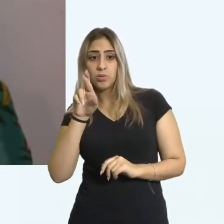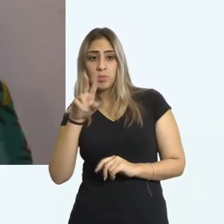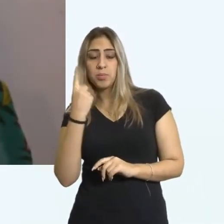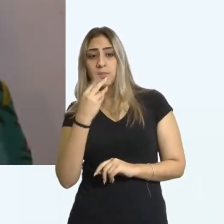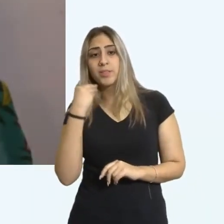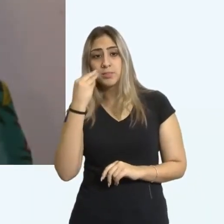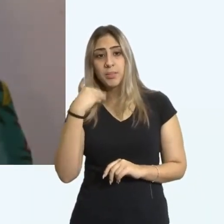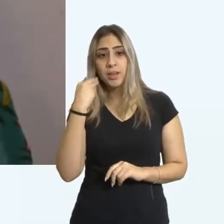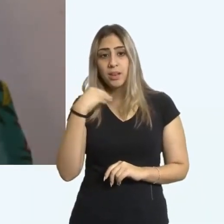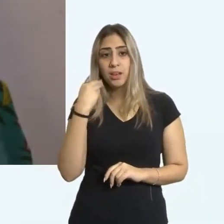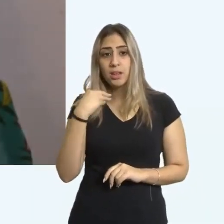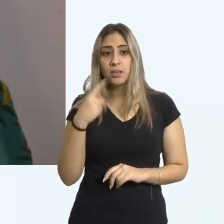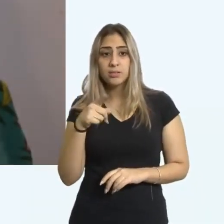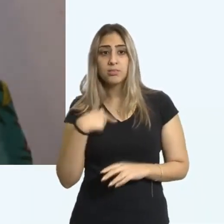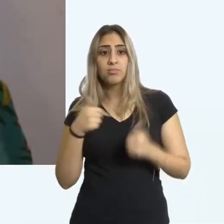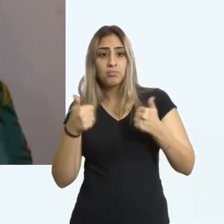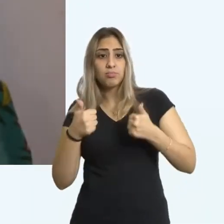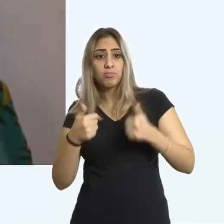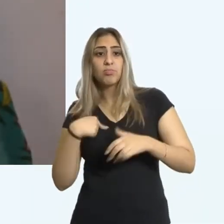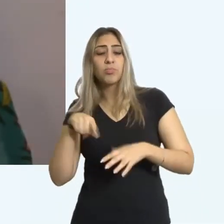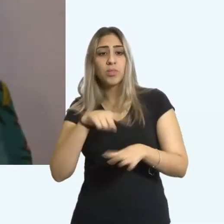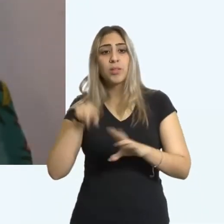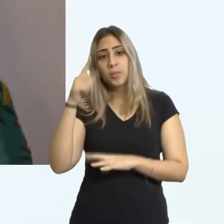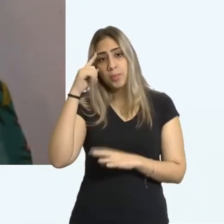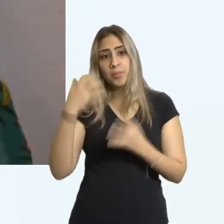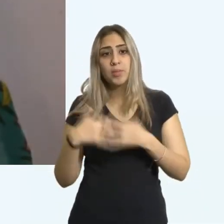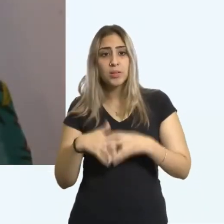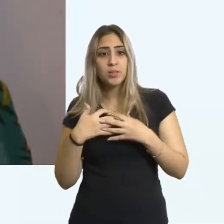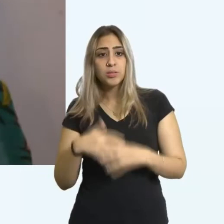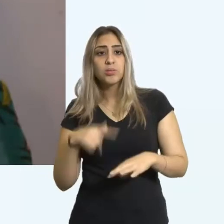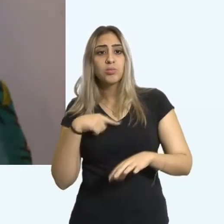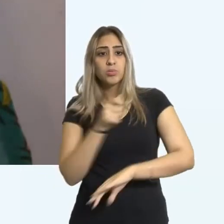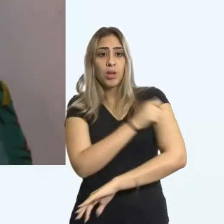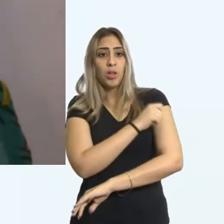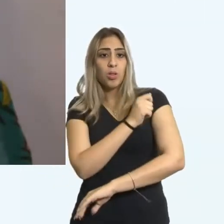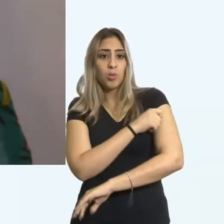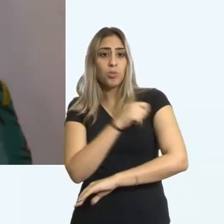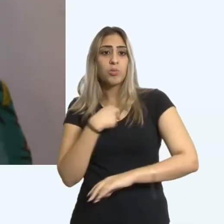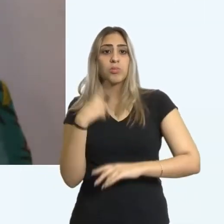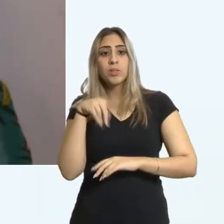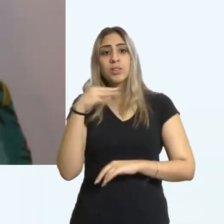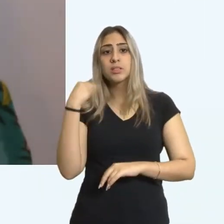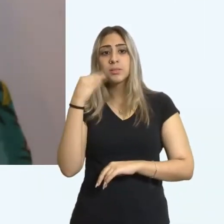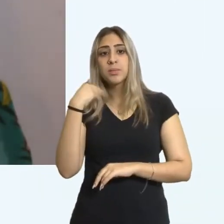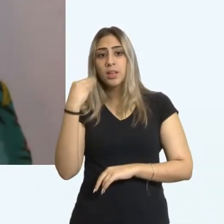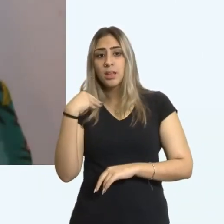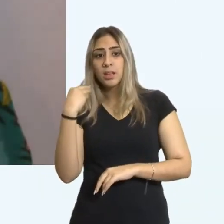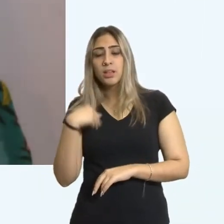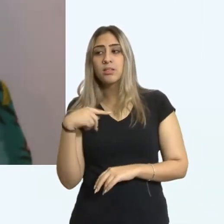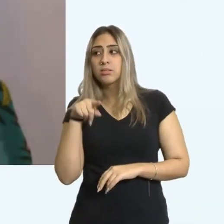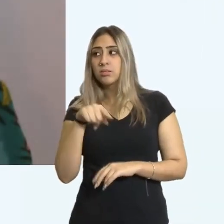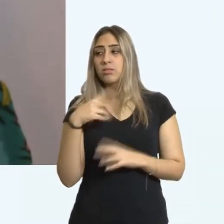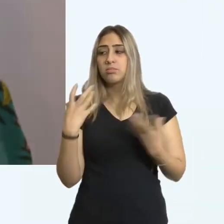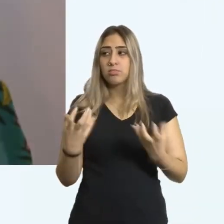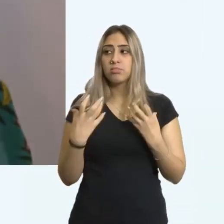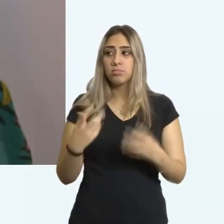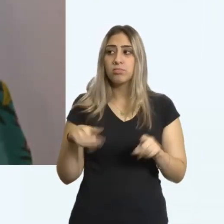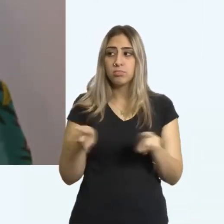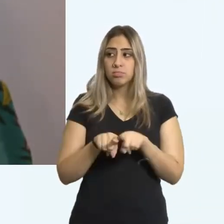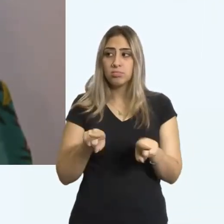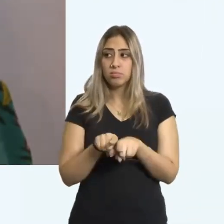ela foi do Parangolé pensando em fornecer preciso estudante uma experiência que ela fosse